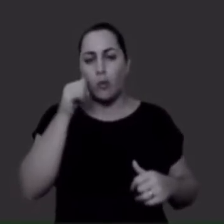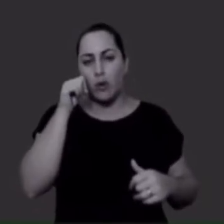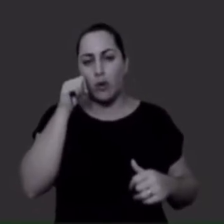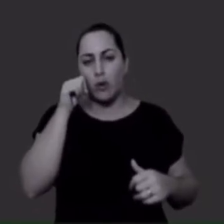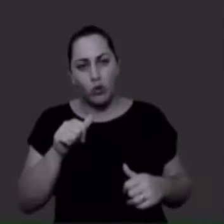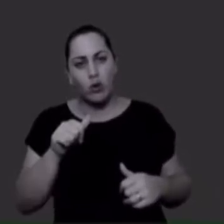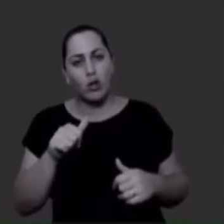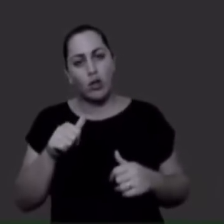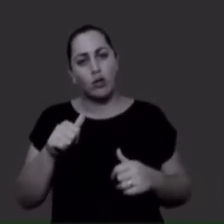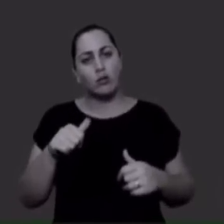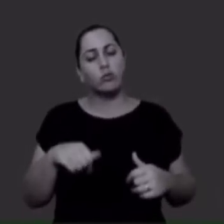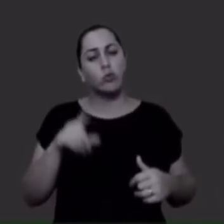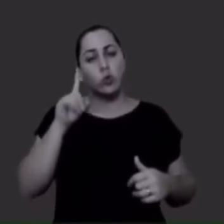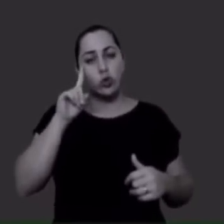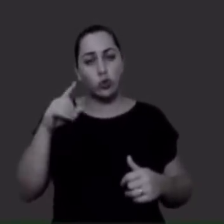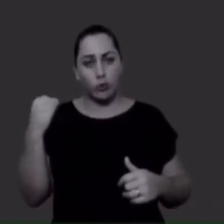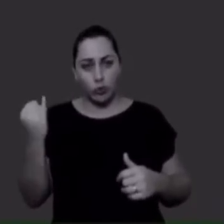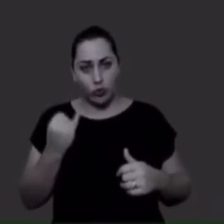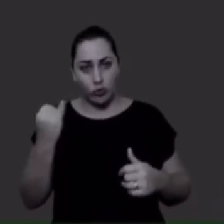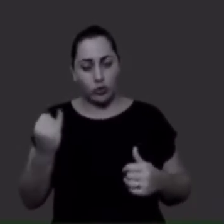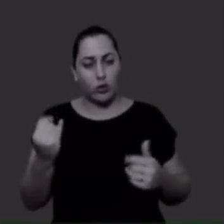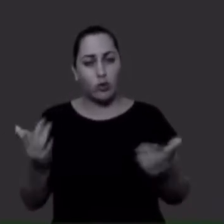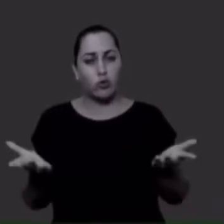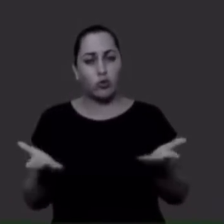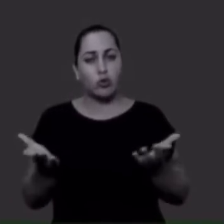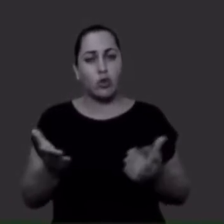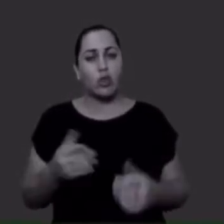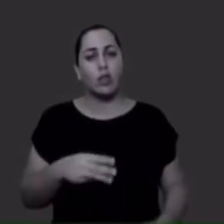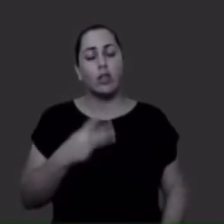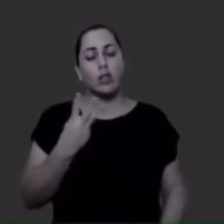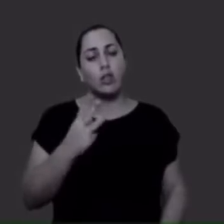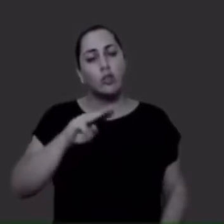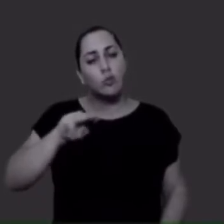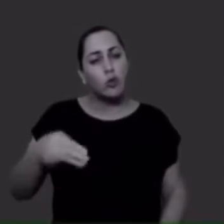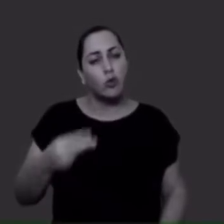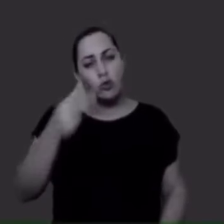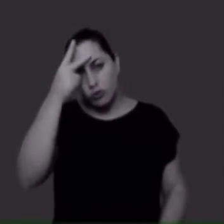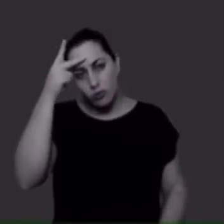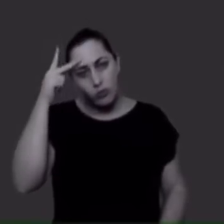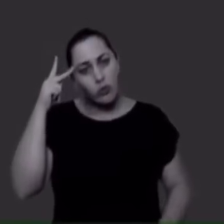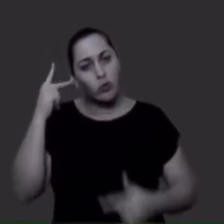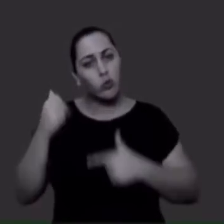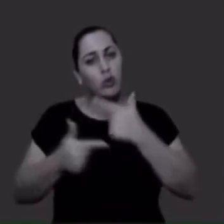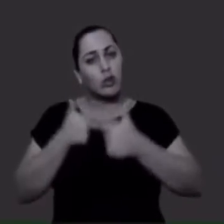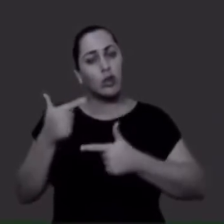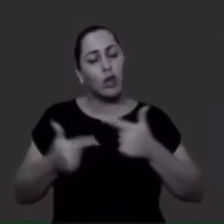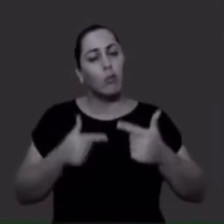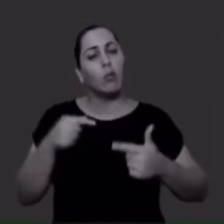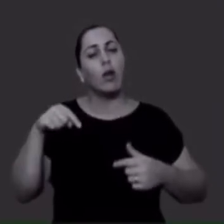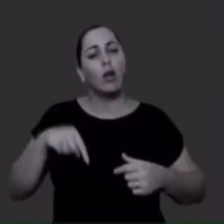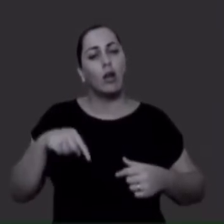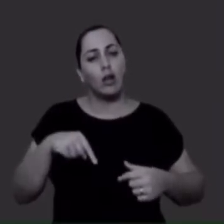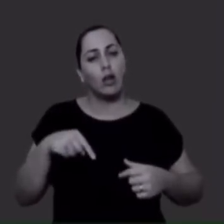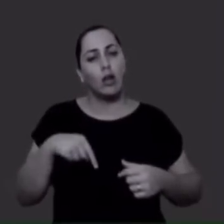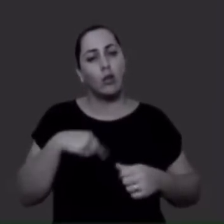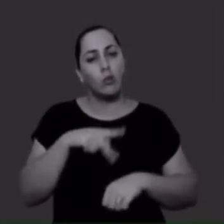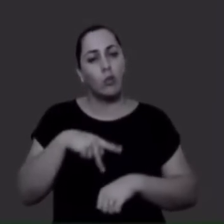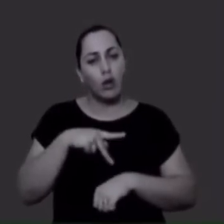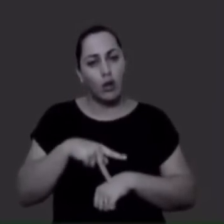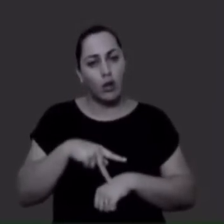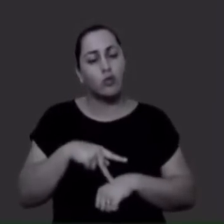dia tão importante, você tem cerca de 3 milhões de pessoas que são empregadas no país, que utilizam e trabalham nesse